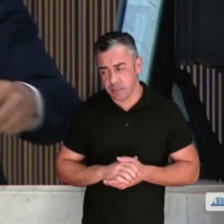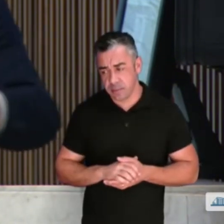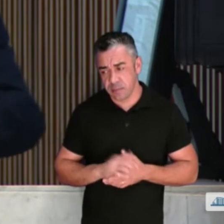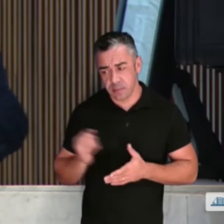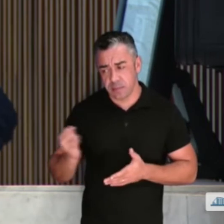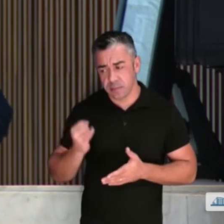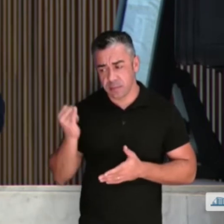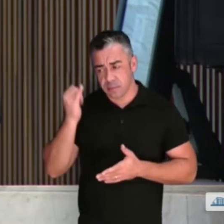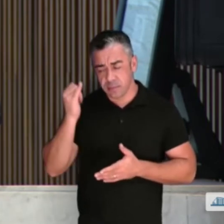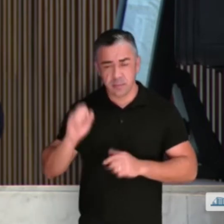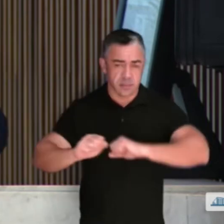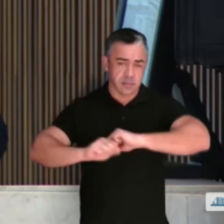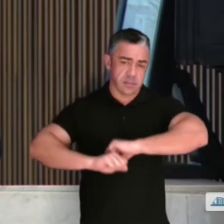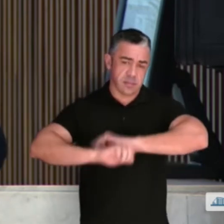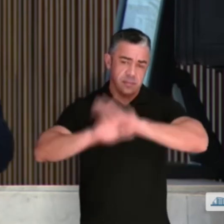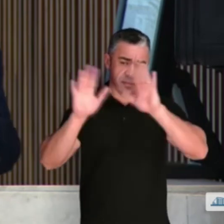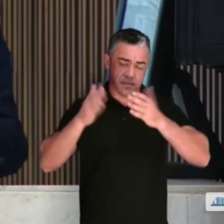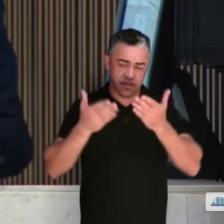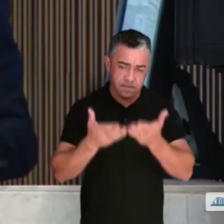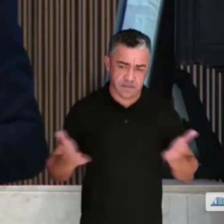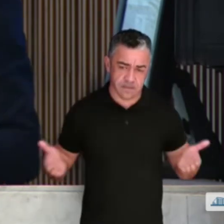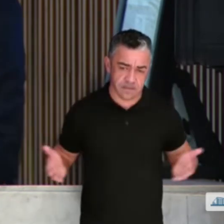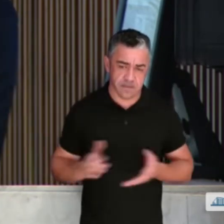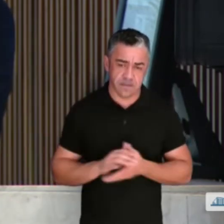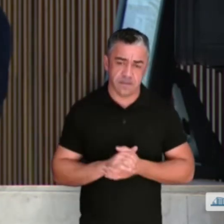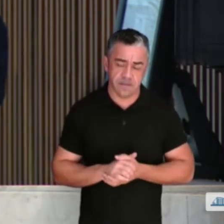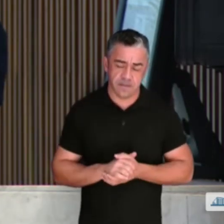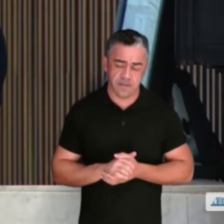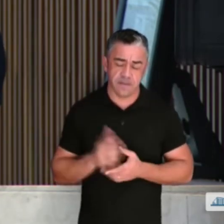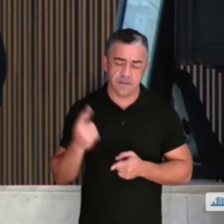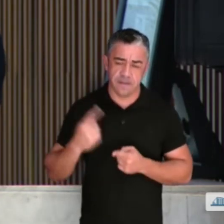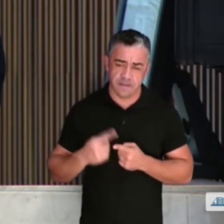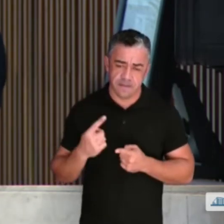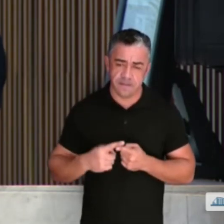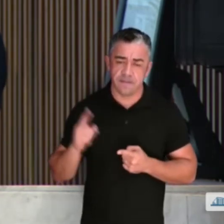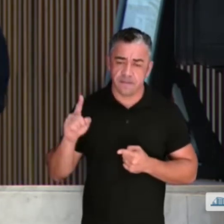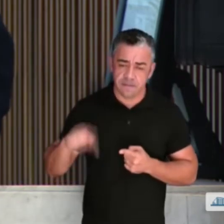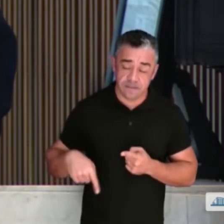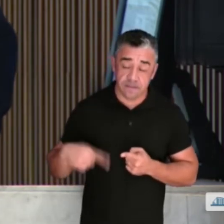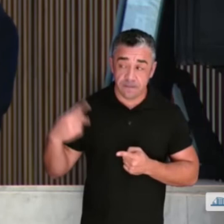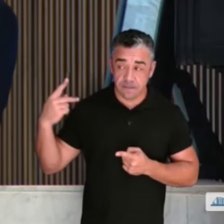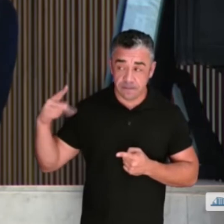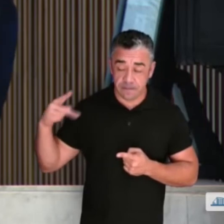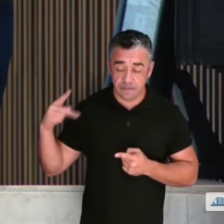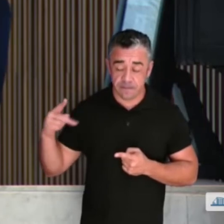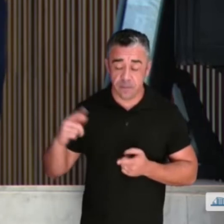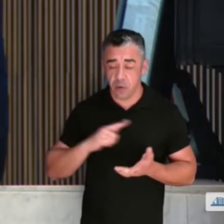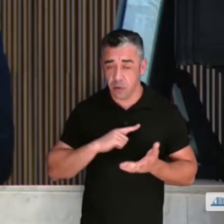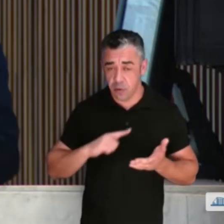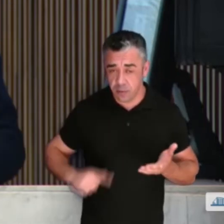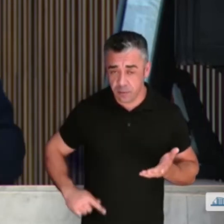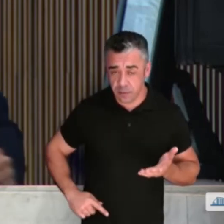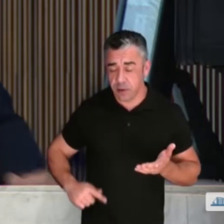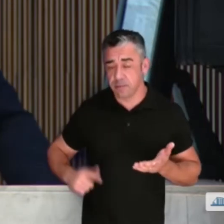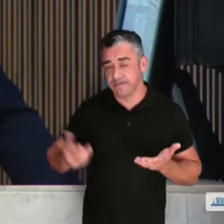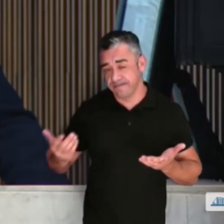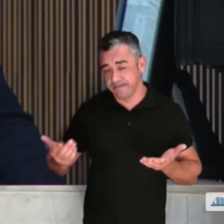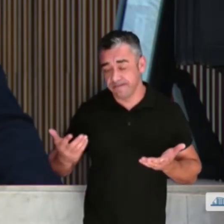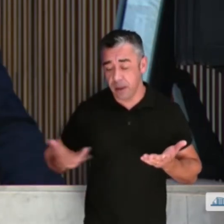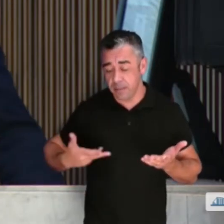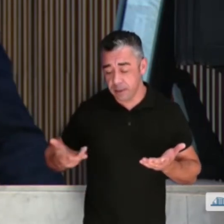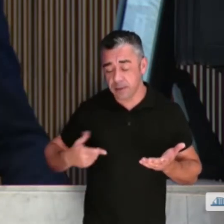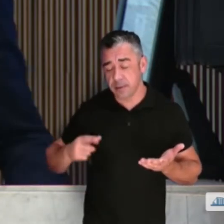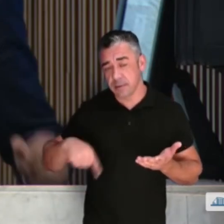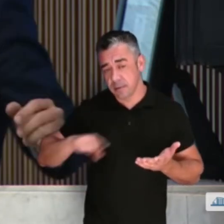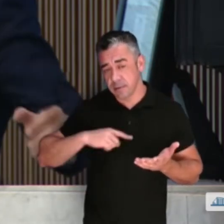muito importante que isso fique claro, porque tudo que vem do Palácio, em ritmo apressado, a